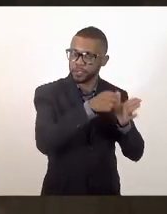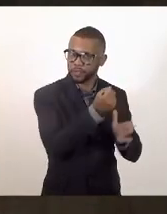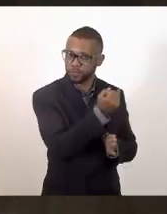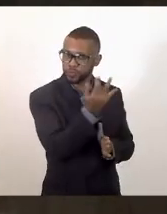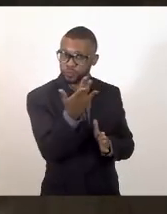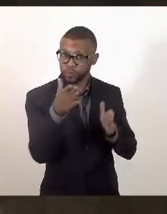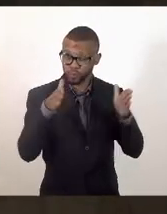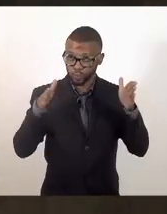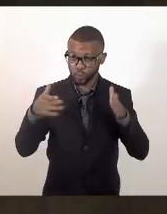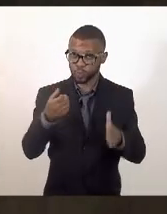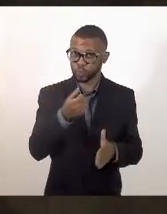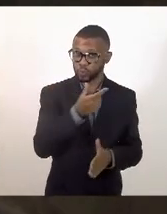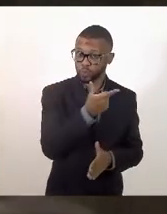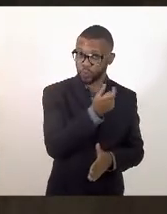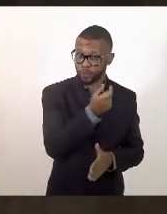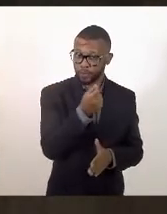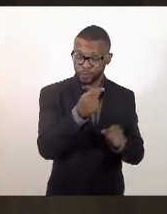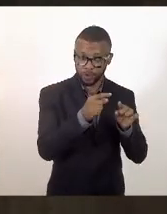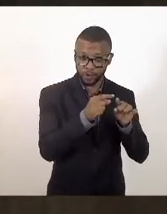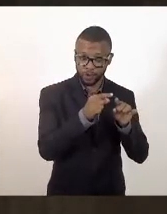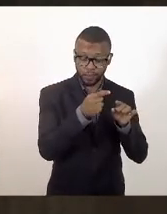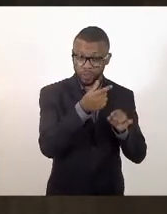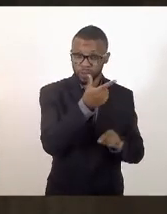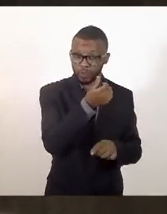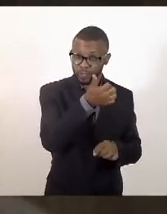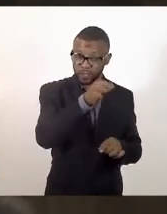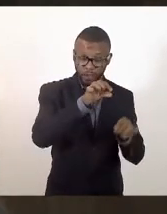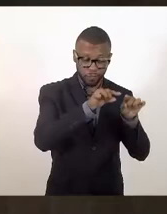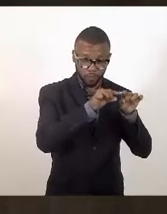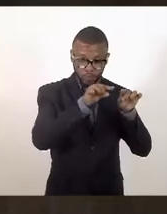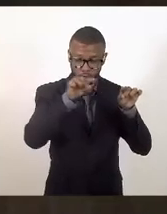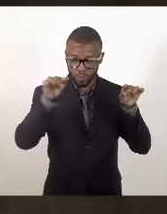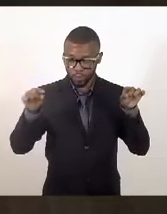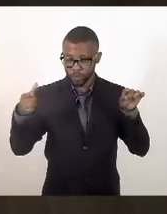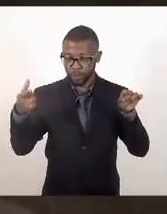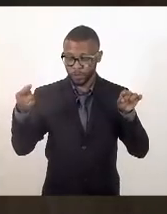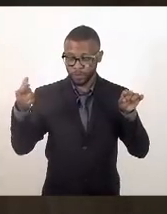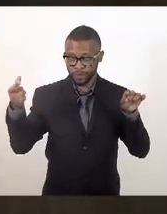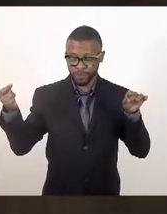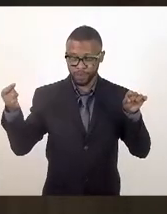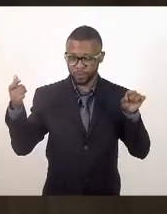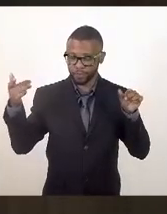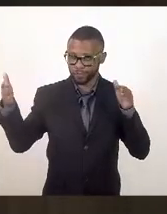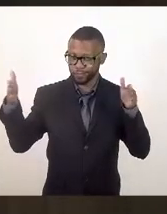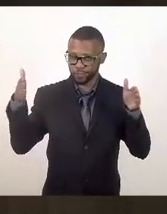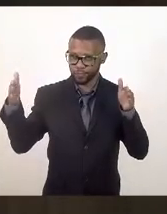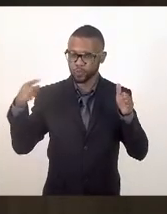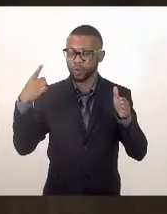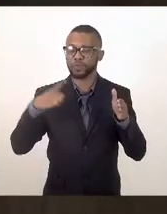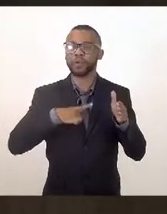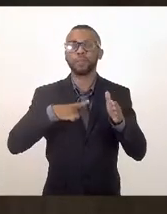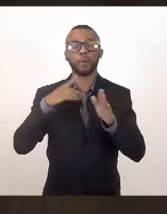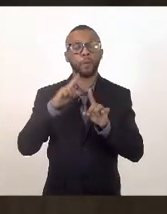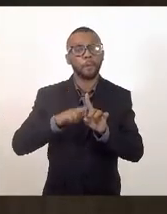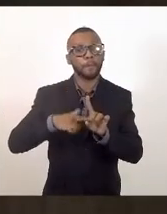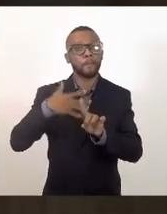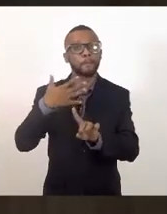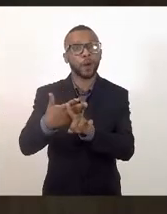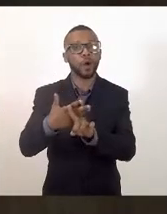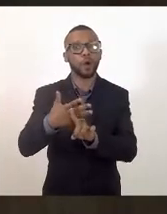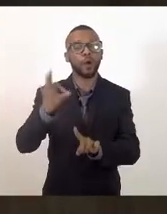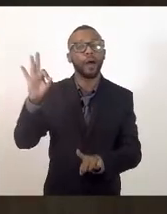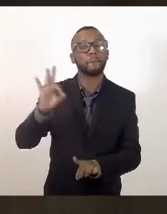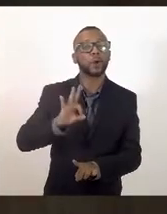nós tivemos um aumento de 38% nos casos de violência contra a mulher. Enquanto nós